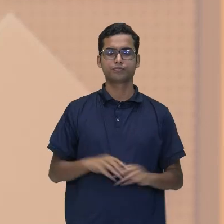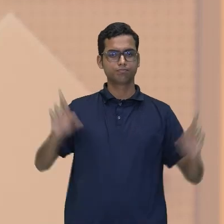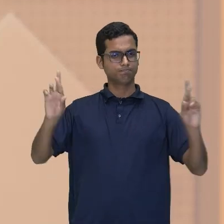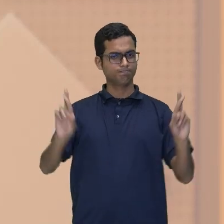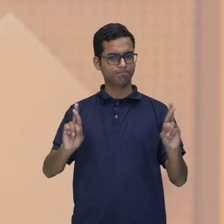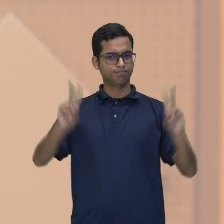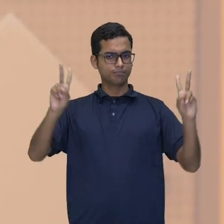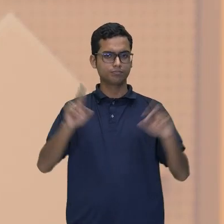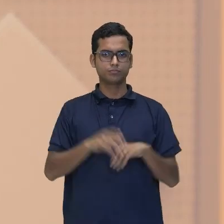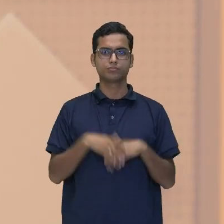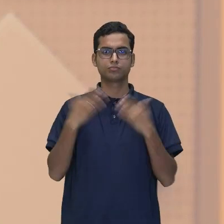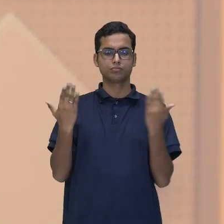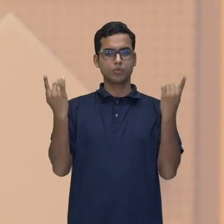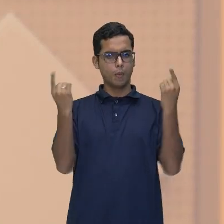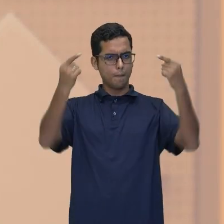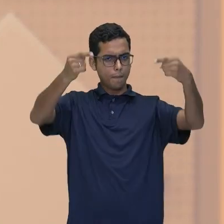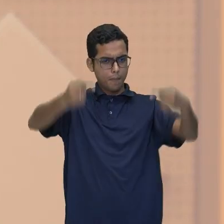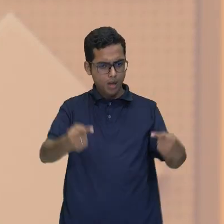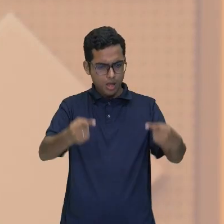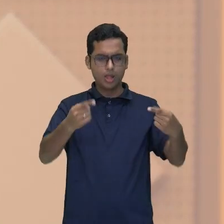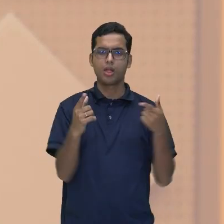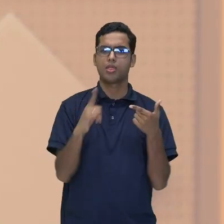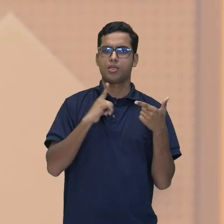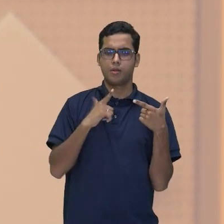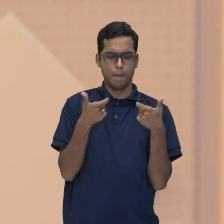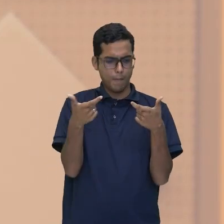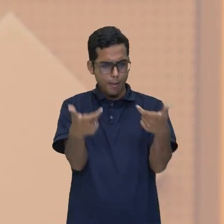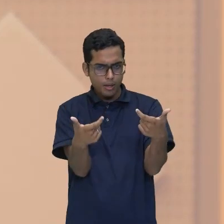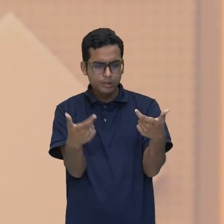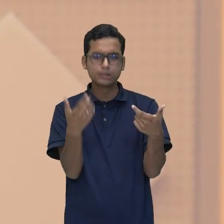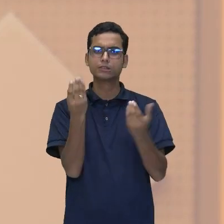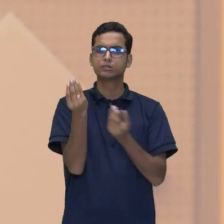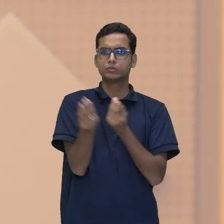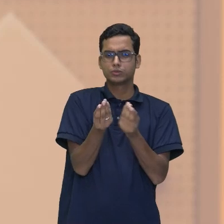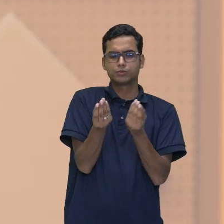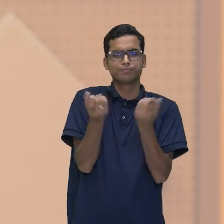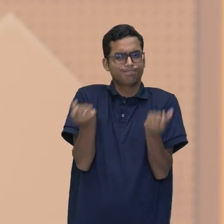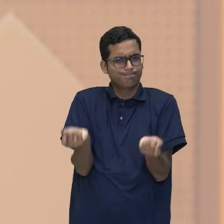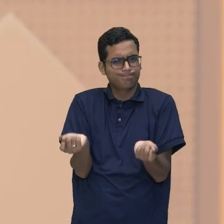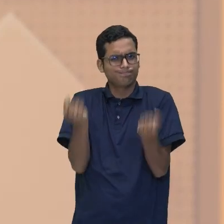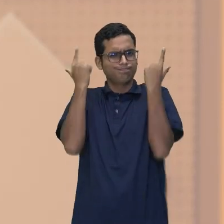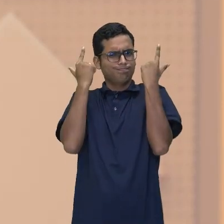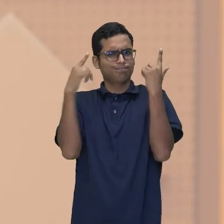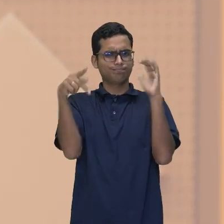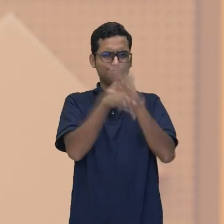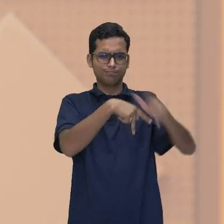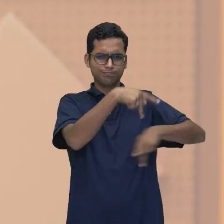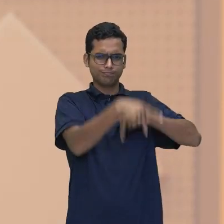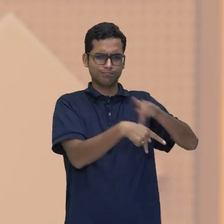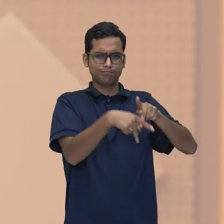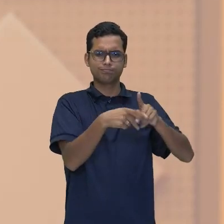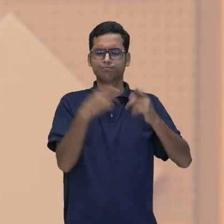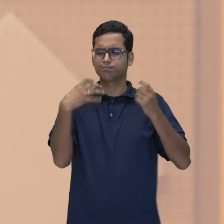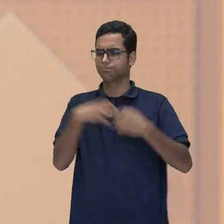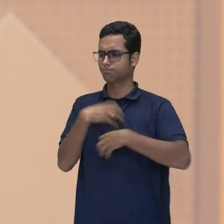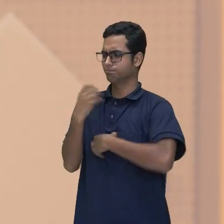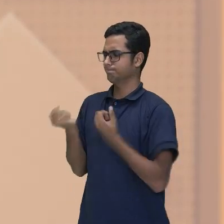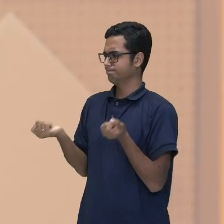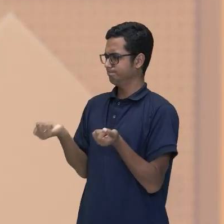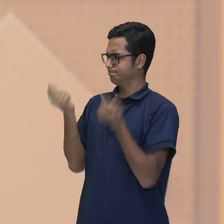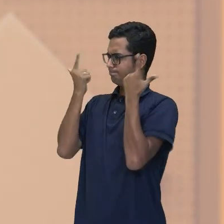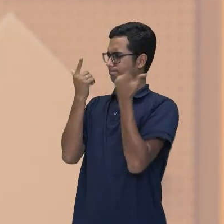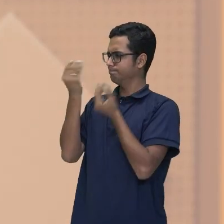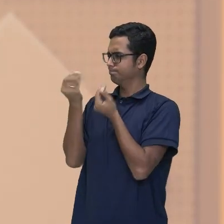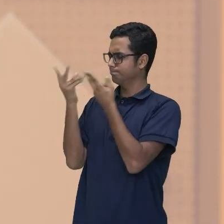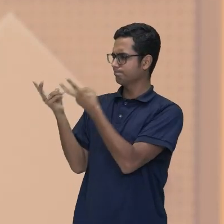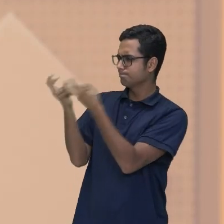esse confronto vai ser iminente e vai causar estranheza para a população local. Logo, haverá aí também